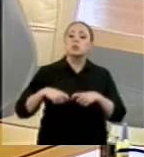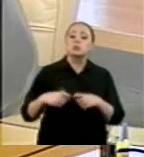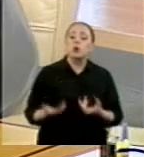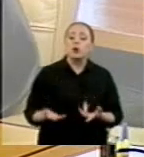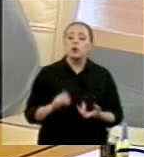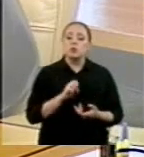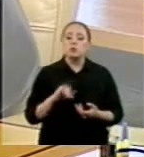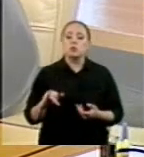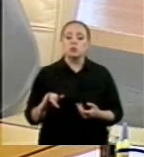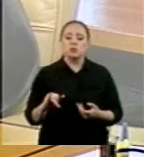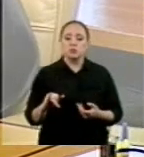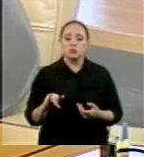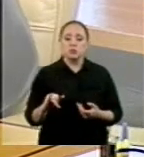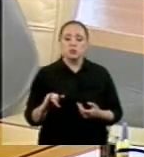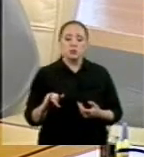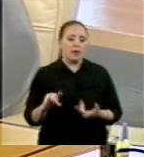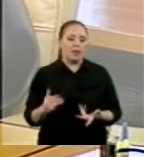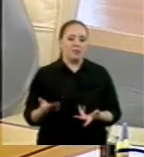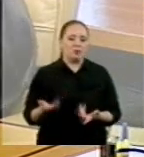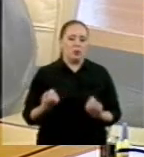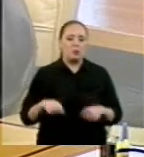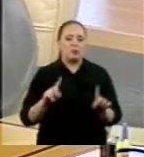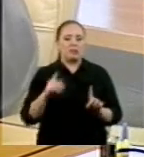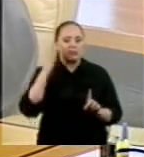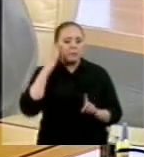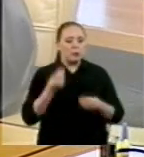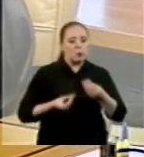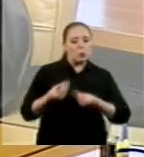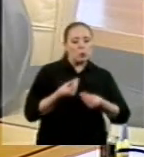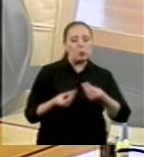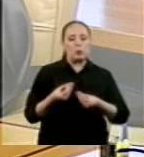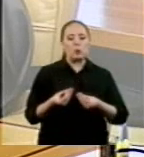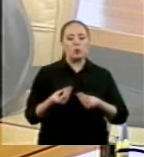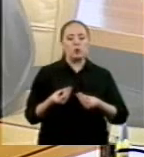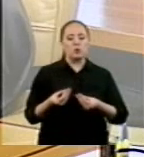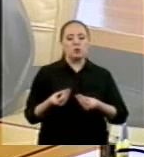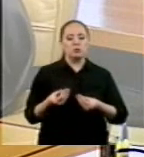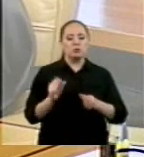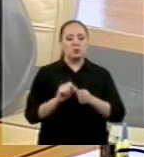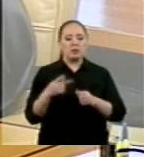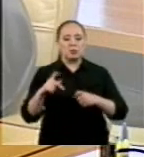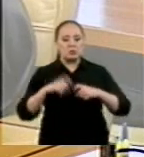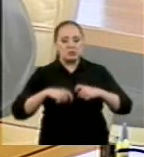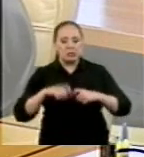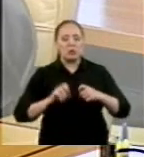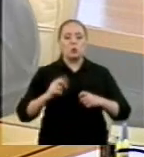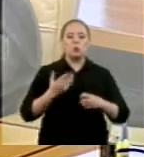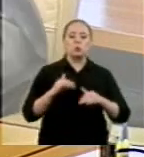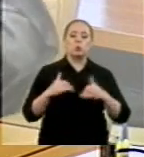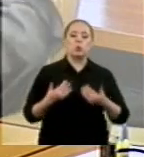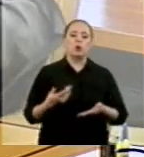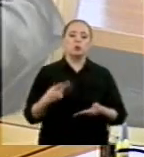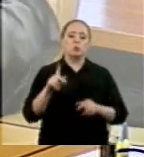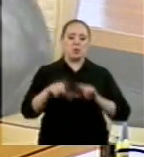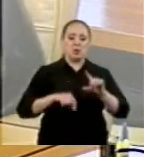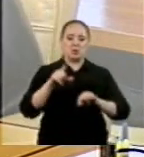é desimportante saber como se identifica no campo sexual ou quais são as suas